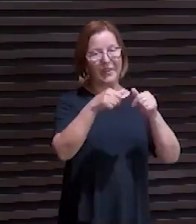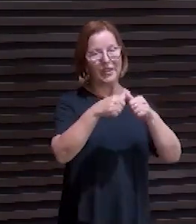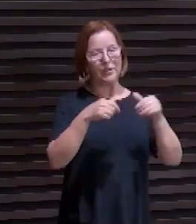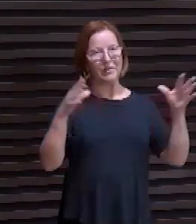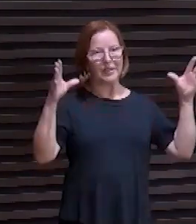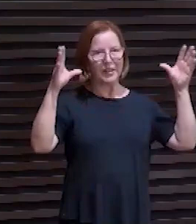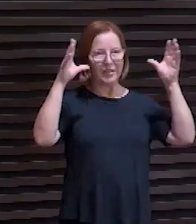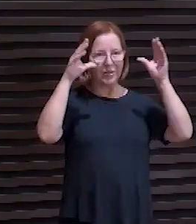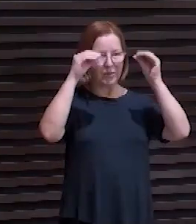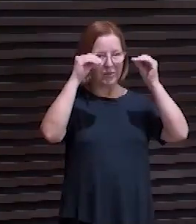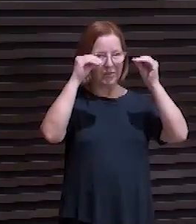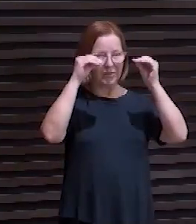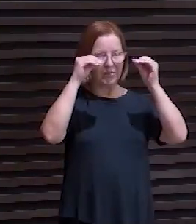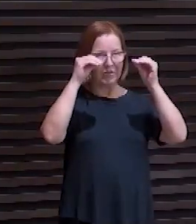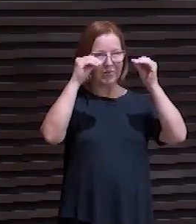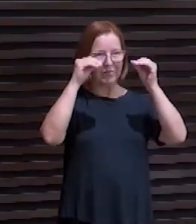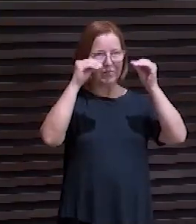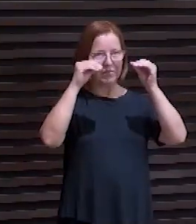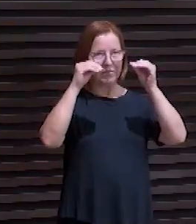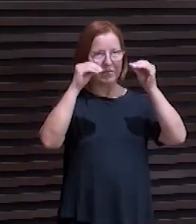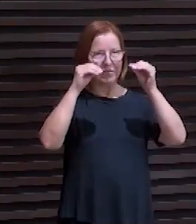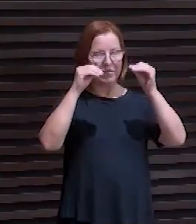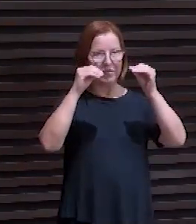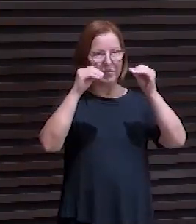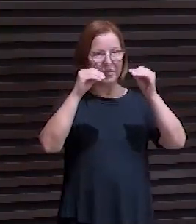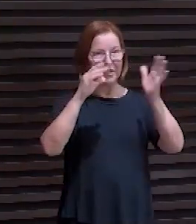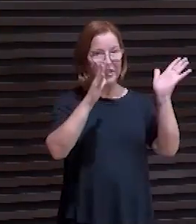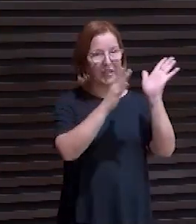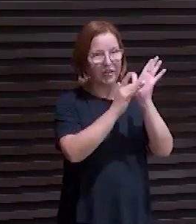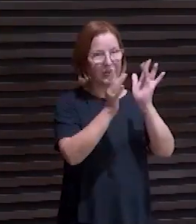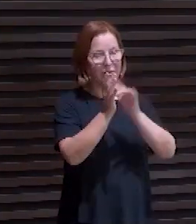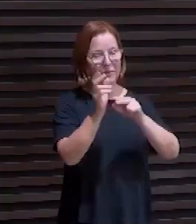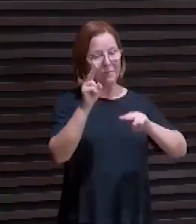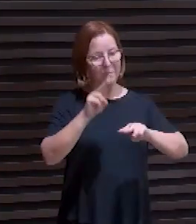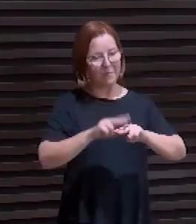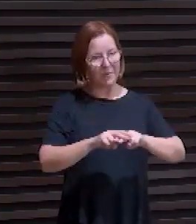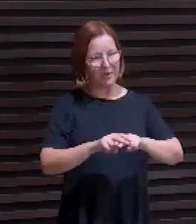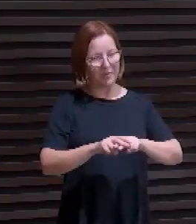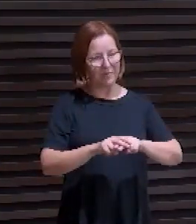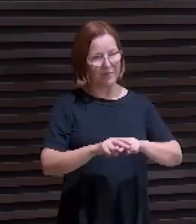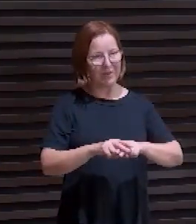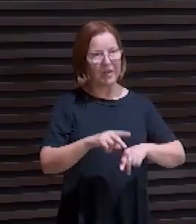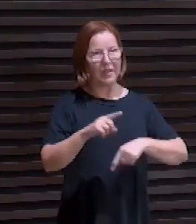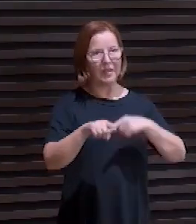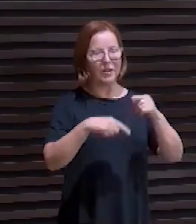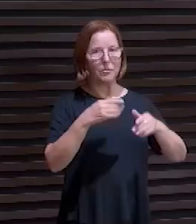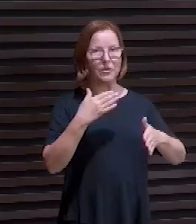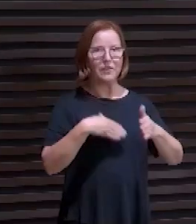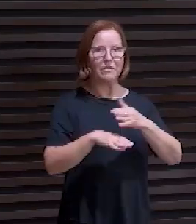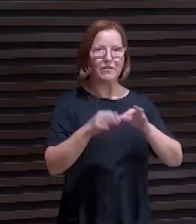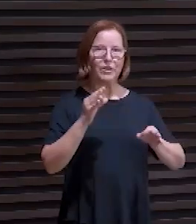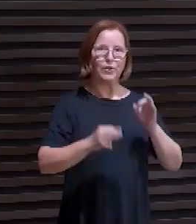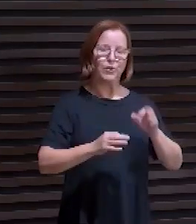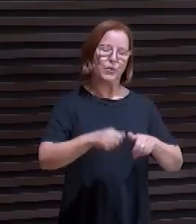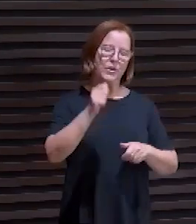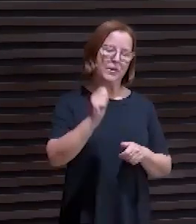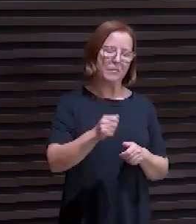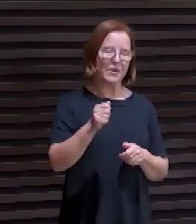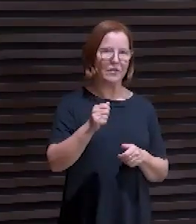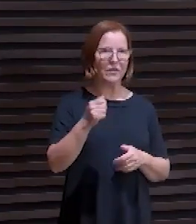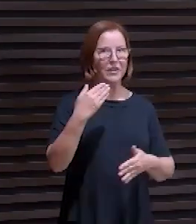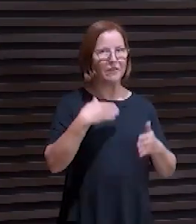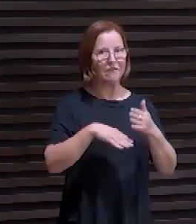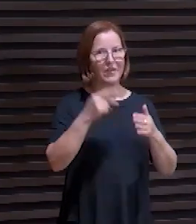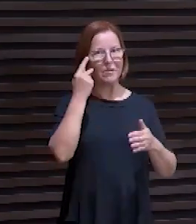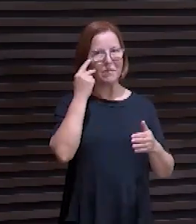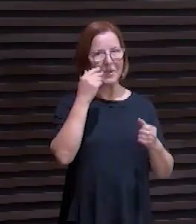noite que ele foi preso. Logo em seguida ele vai para o julgamento e vai para a